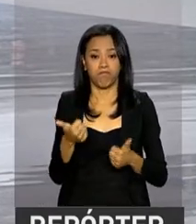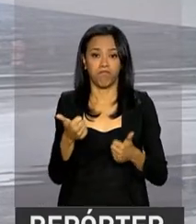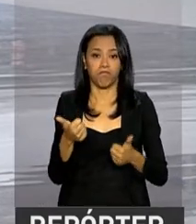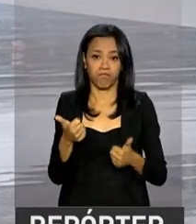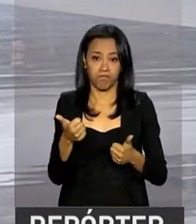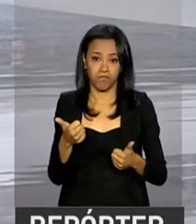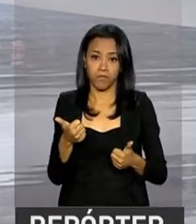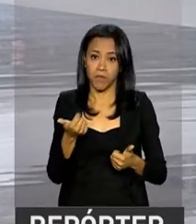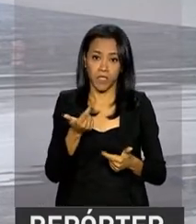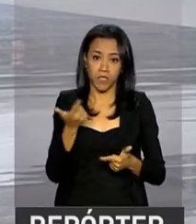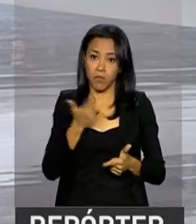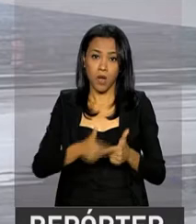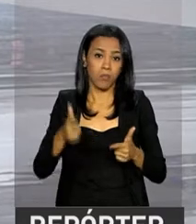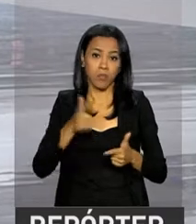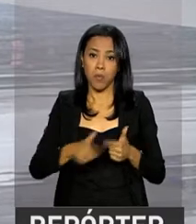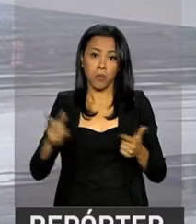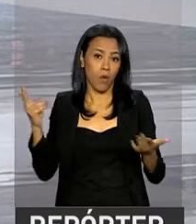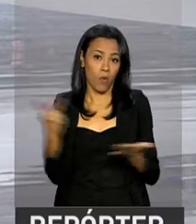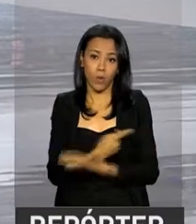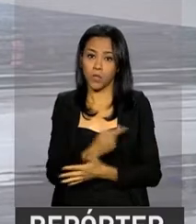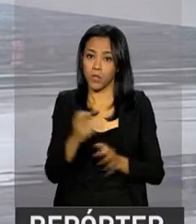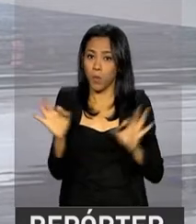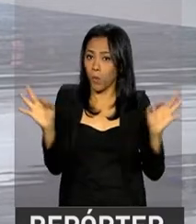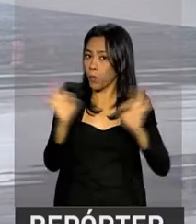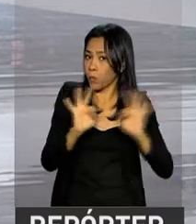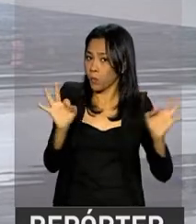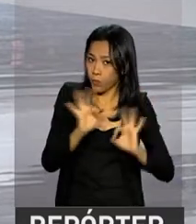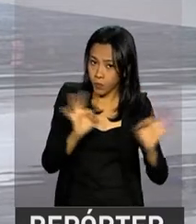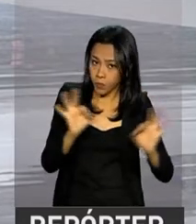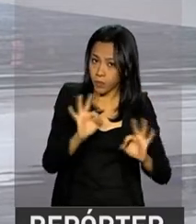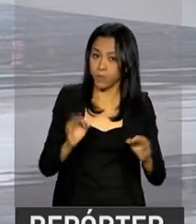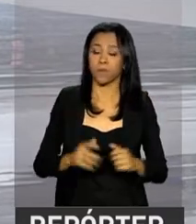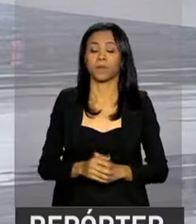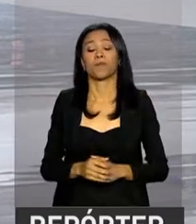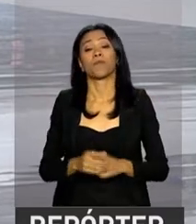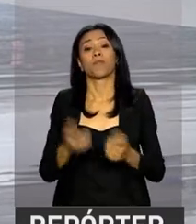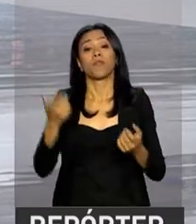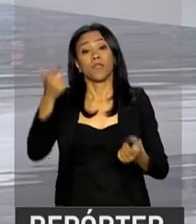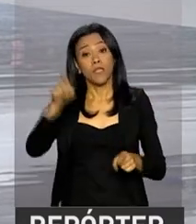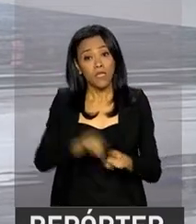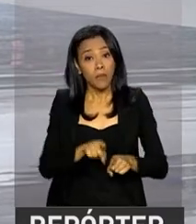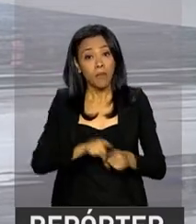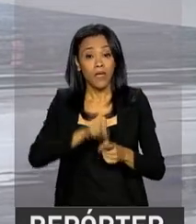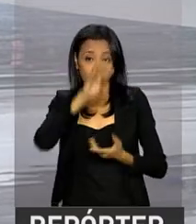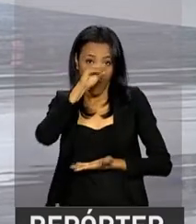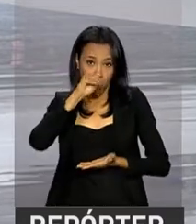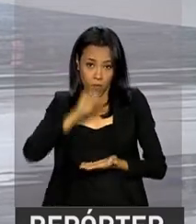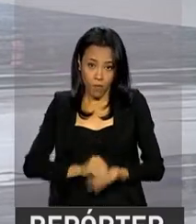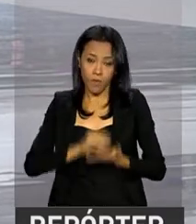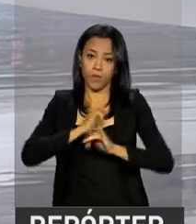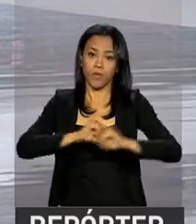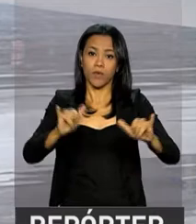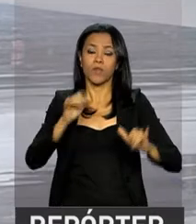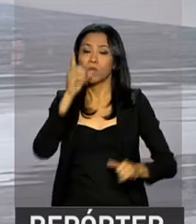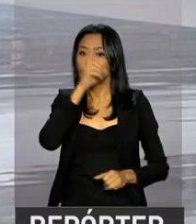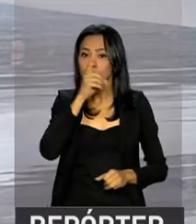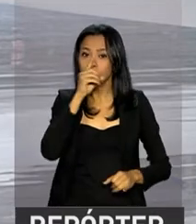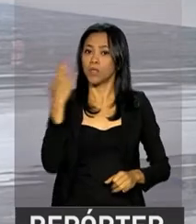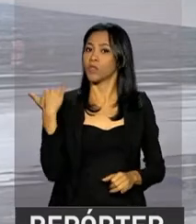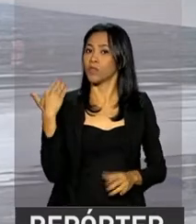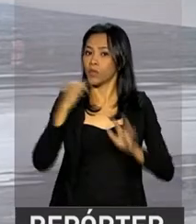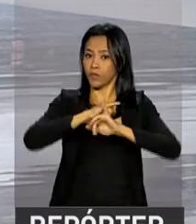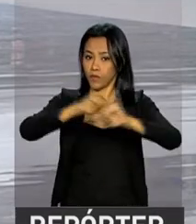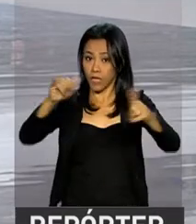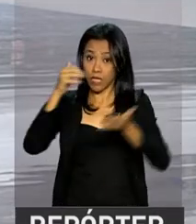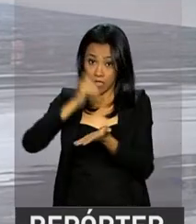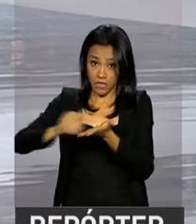intercorrências ou seja portanto dentro da normalidade por meio de uma nota divulgada neste domingo a secretaria